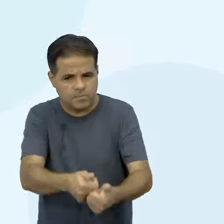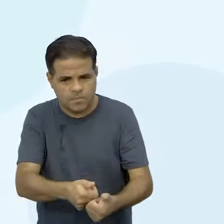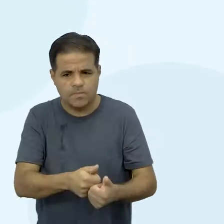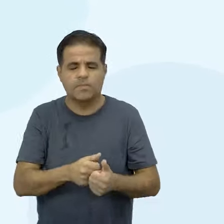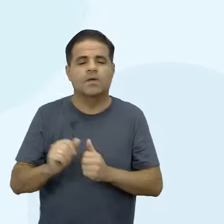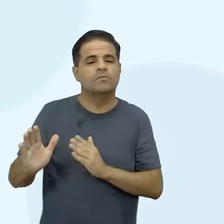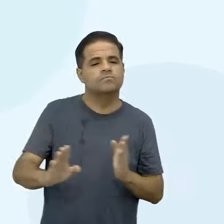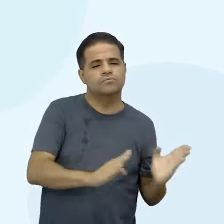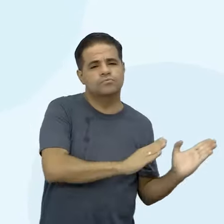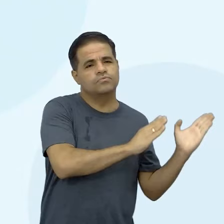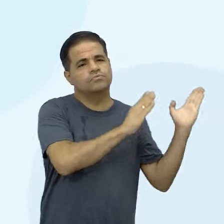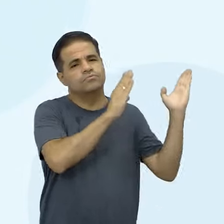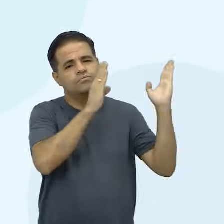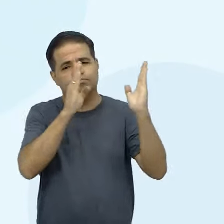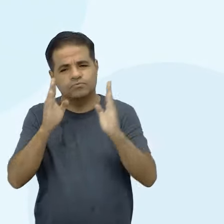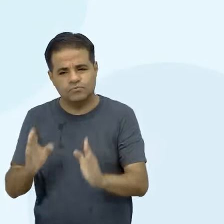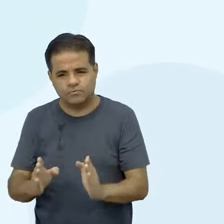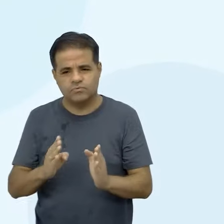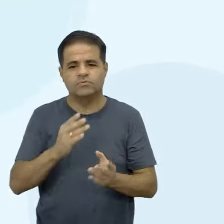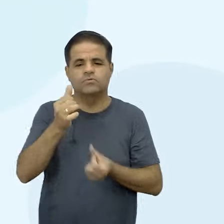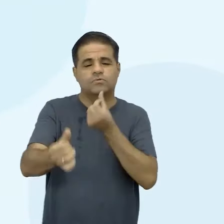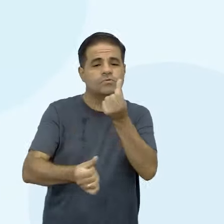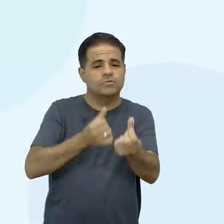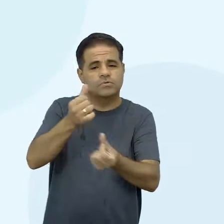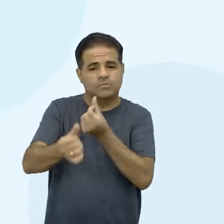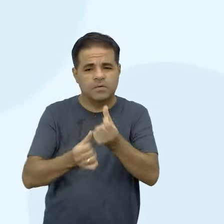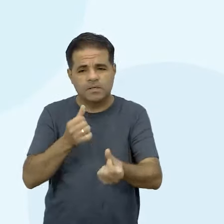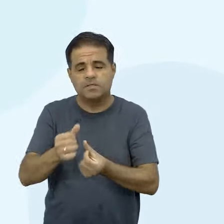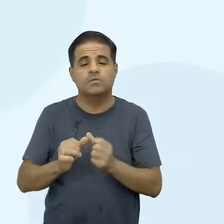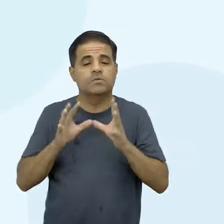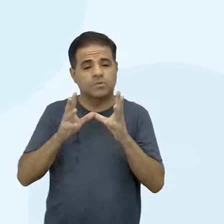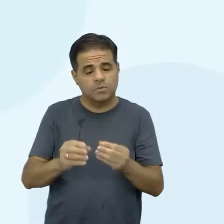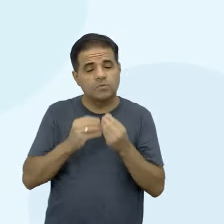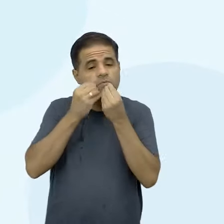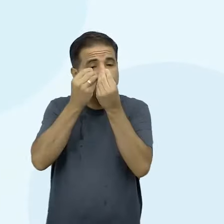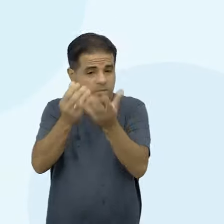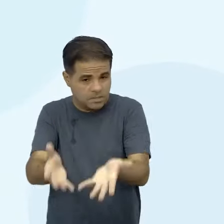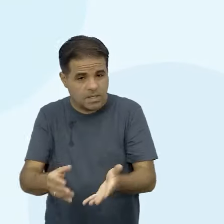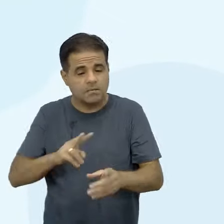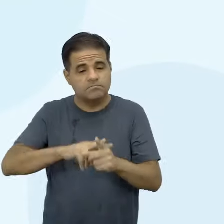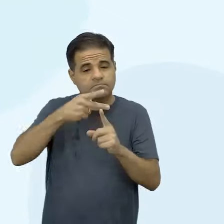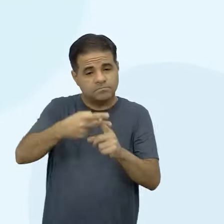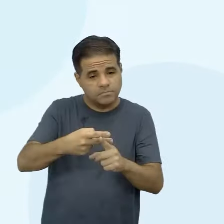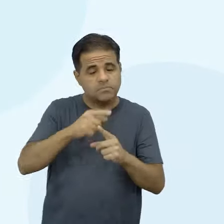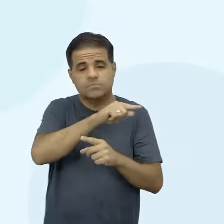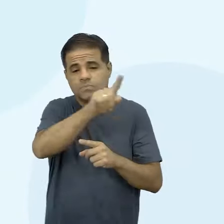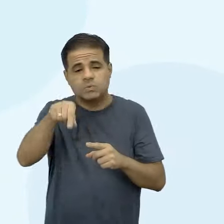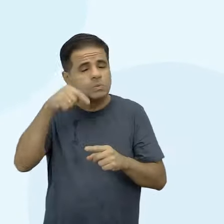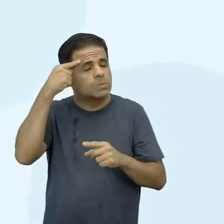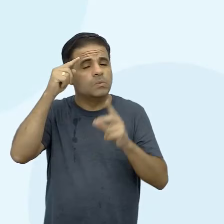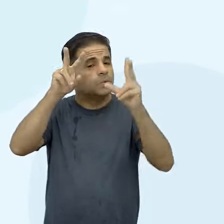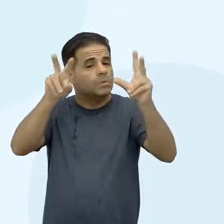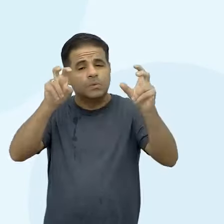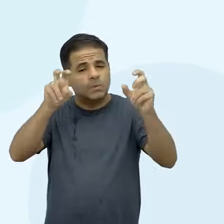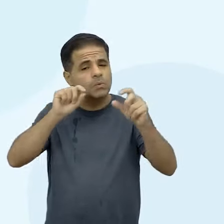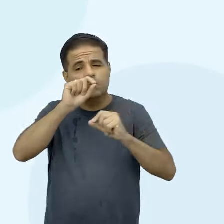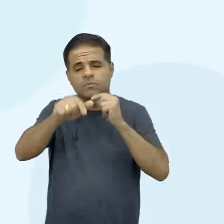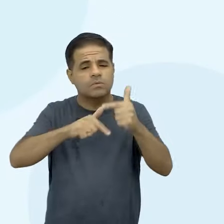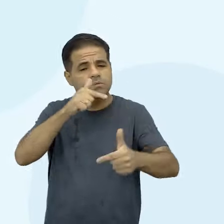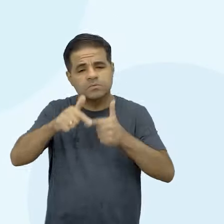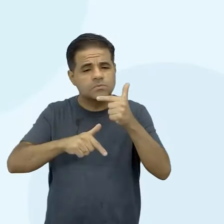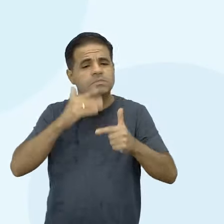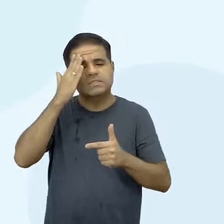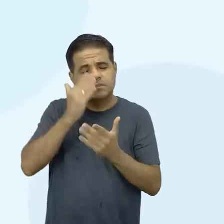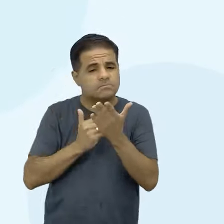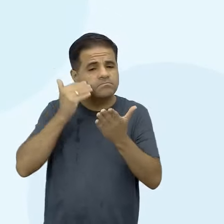ao longo desse semestre todo, tá? Por fim, a gente vai dar um desdobramento para vocês sobre o assunto que a gente vai trabalhar, ou